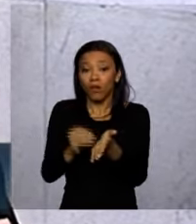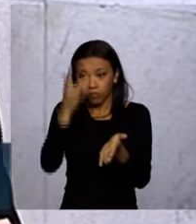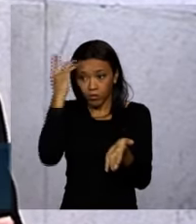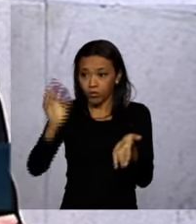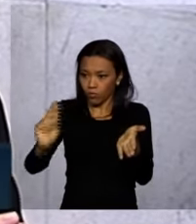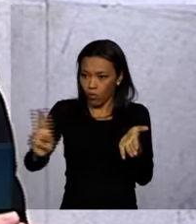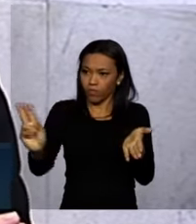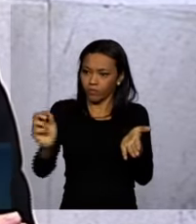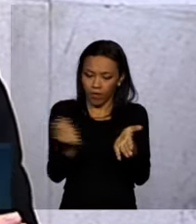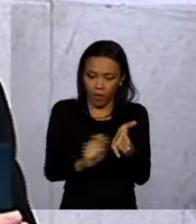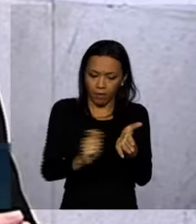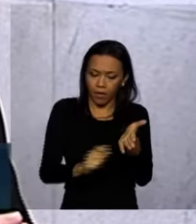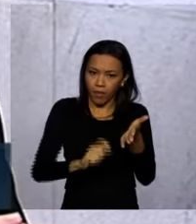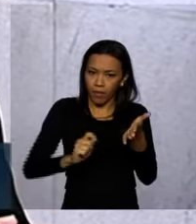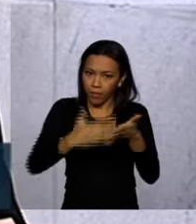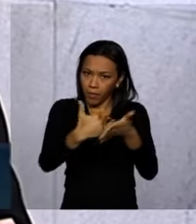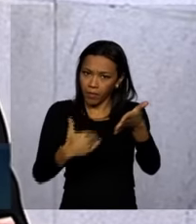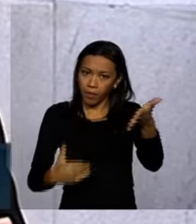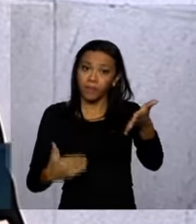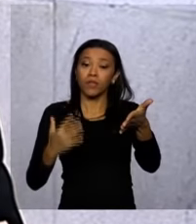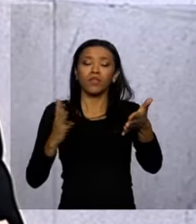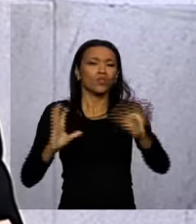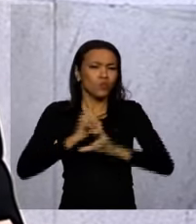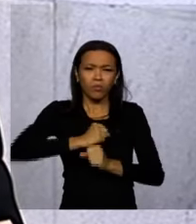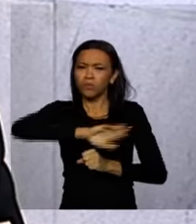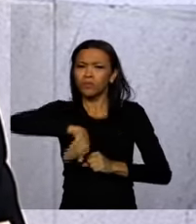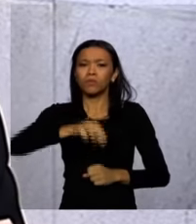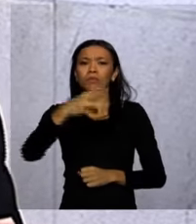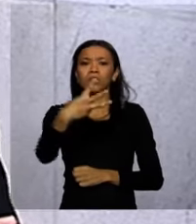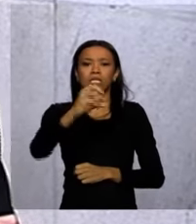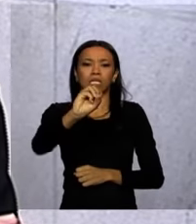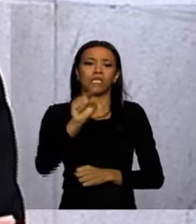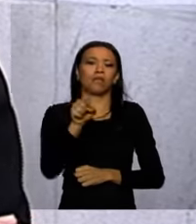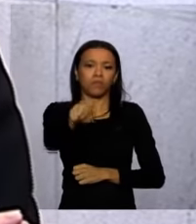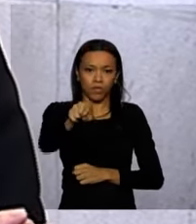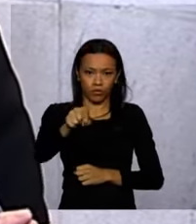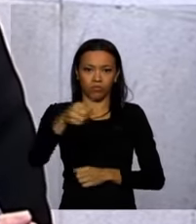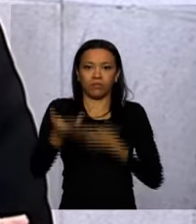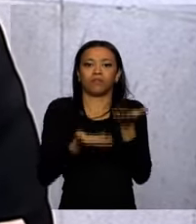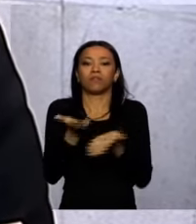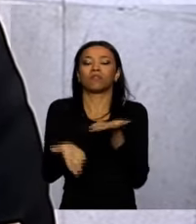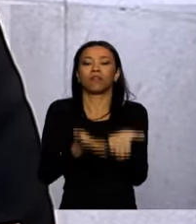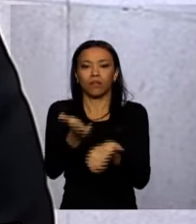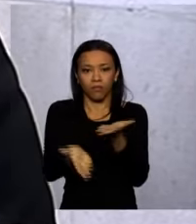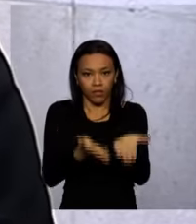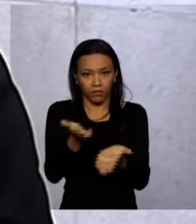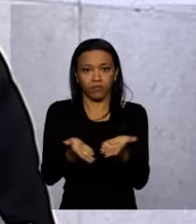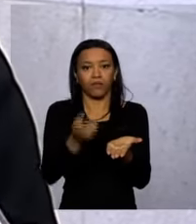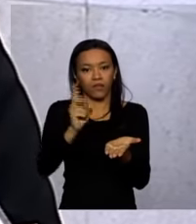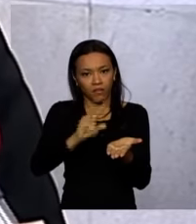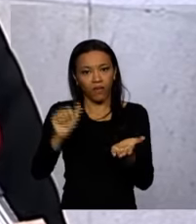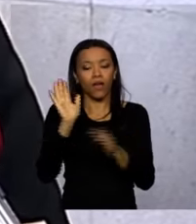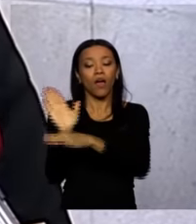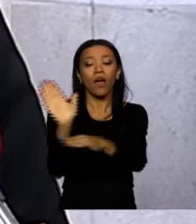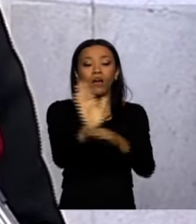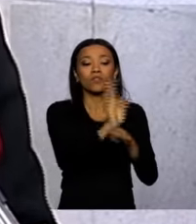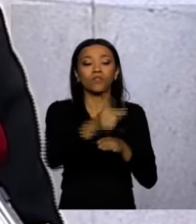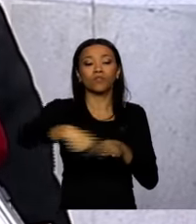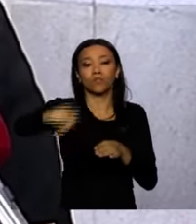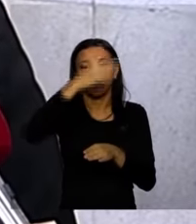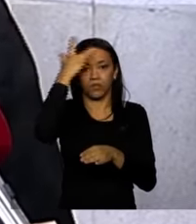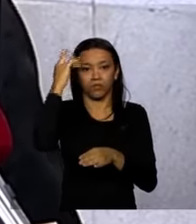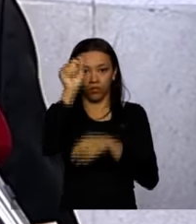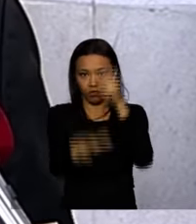tá bastante tranquilo que 30.000 tratamentos para o primeiro ano vai ser bem suficiente para atender a demanda e a